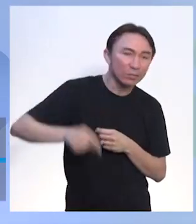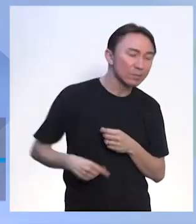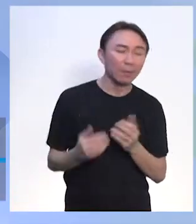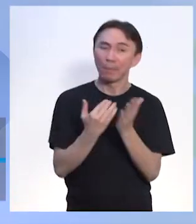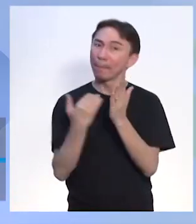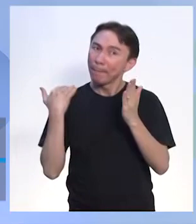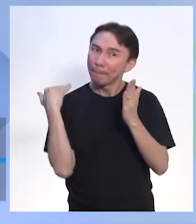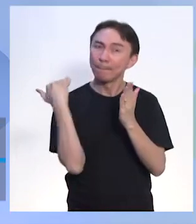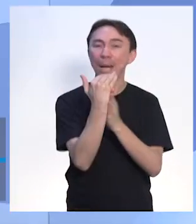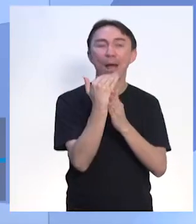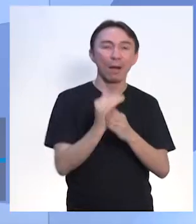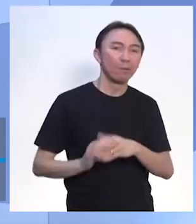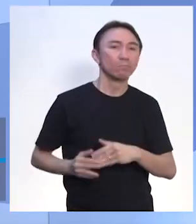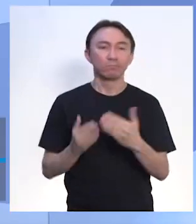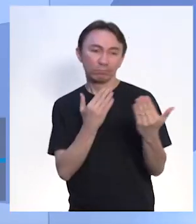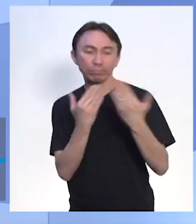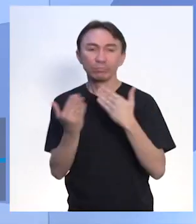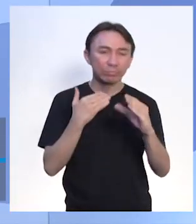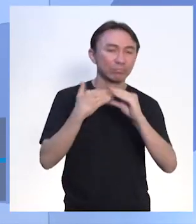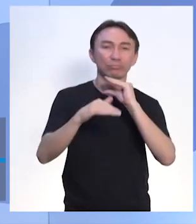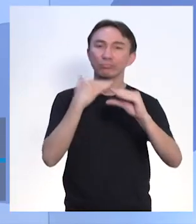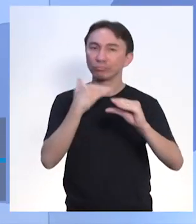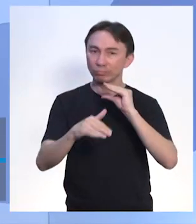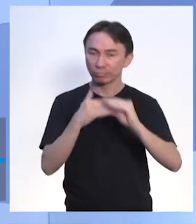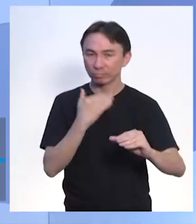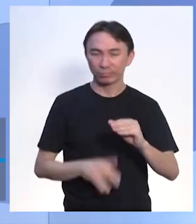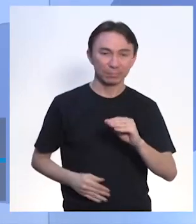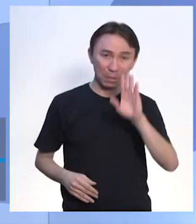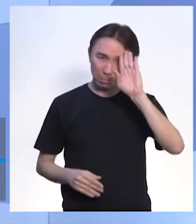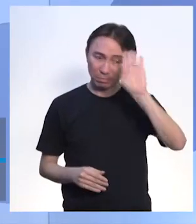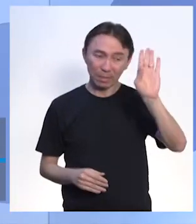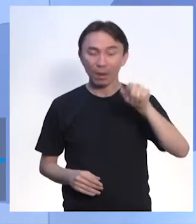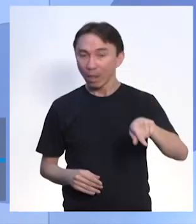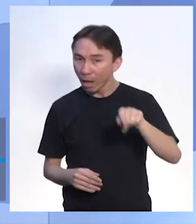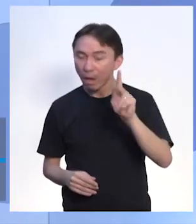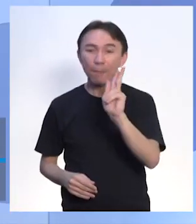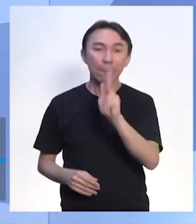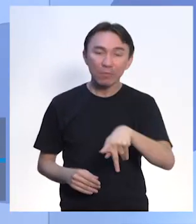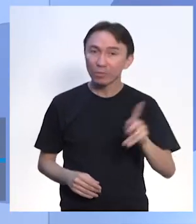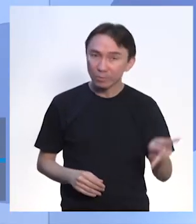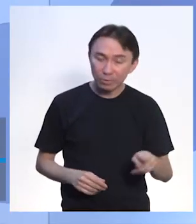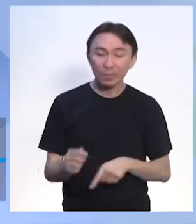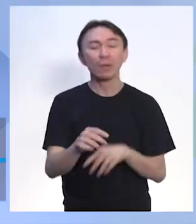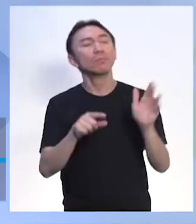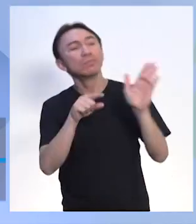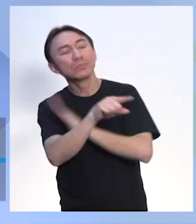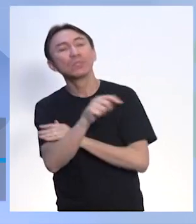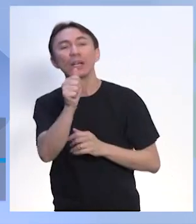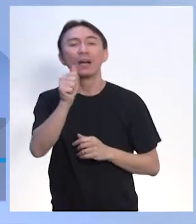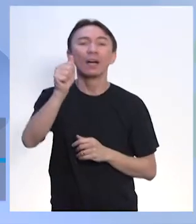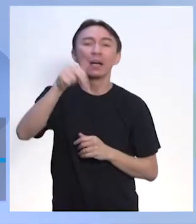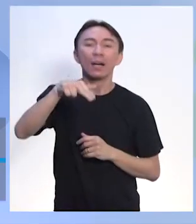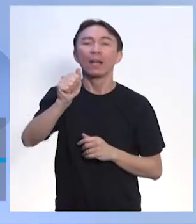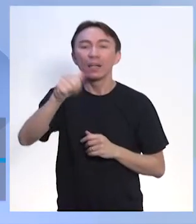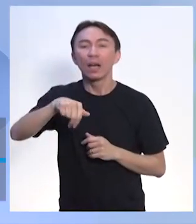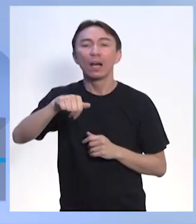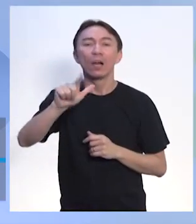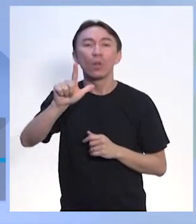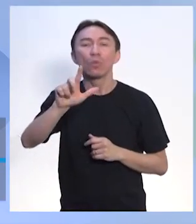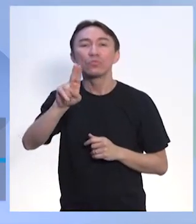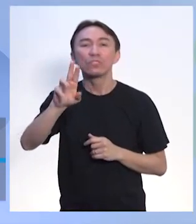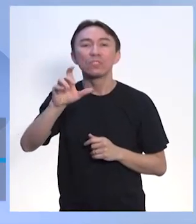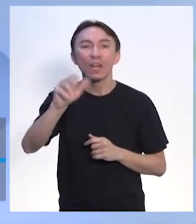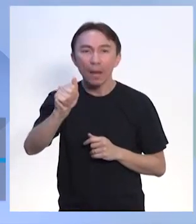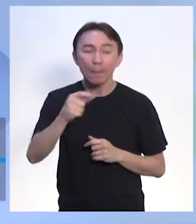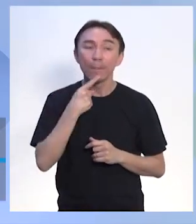professores, né? É verdade. Professora Ana Lúcia perguntando se precisa atualizar. Precisa, boa. Isso mesmo, professora Lúcia. Precisa